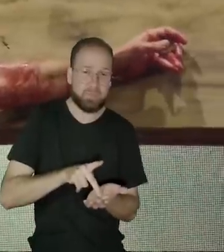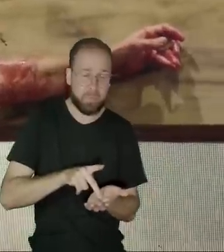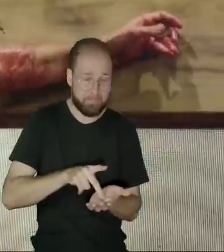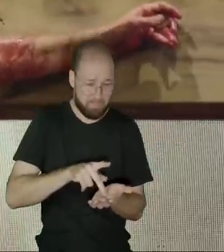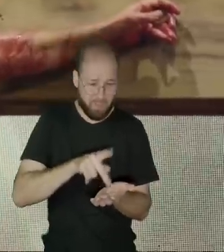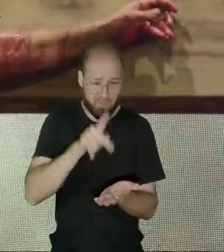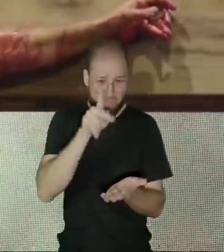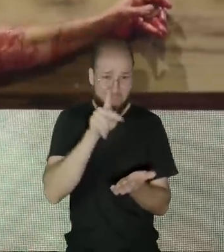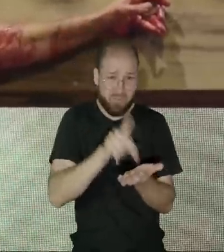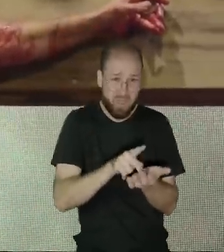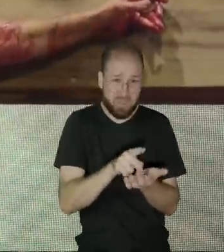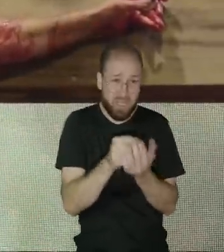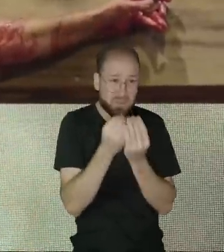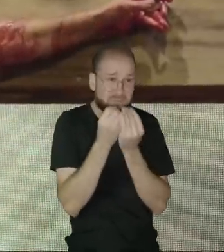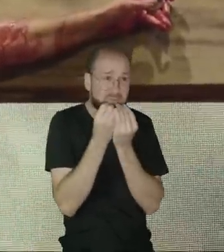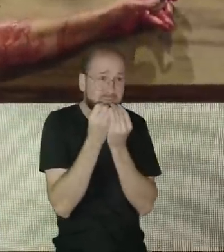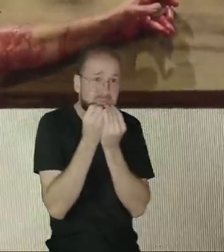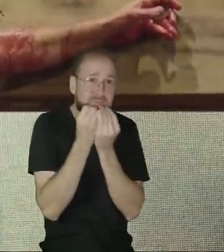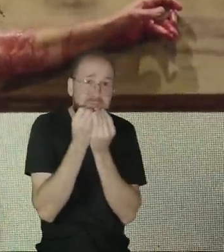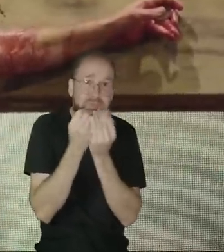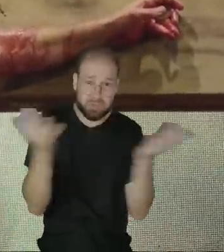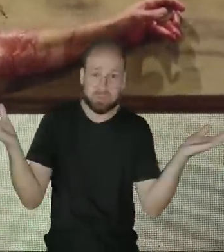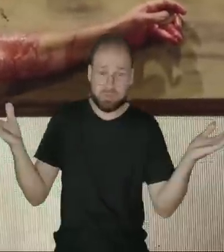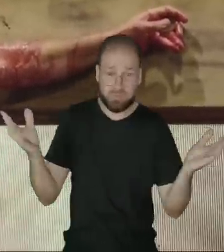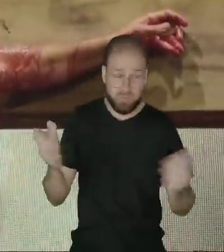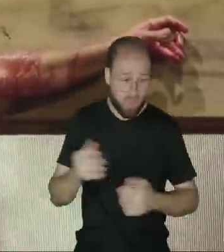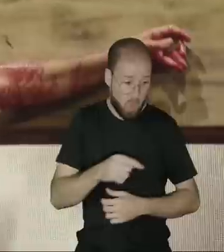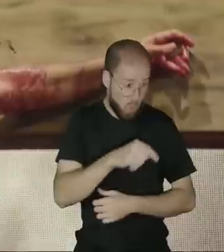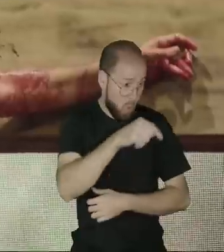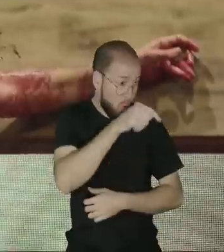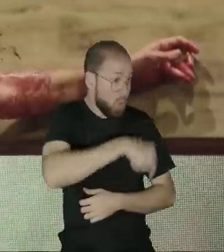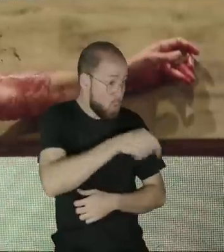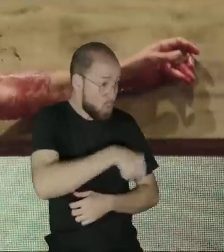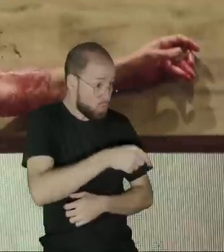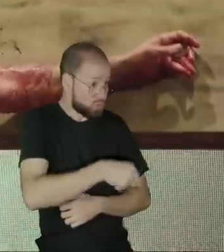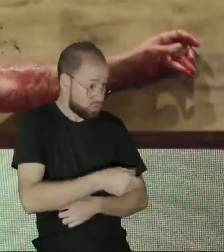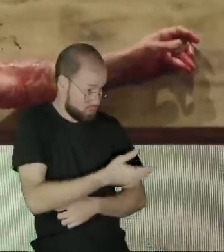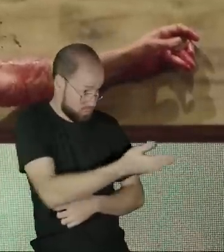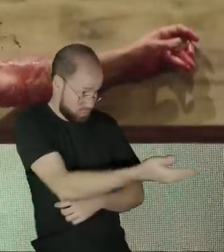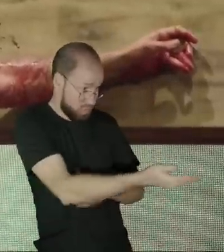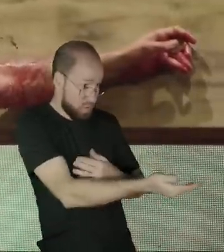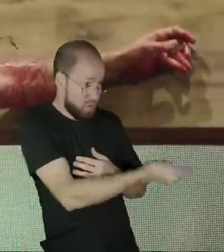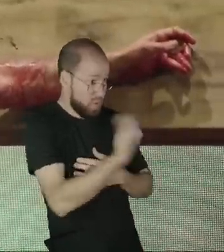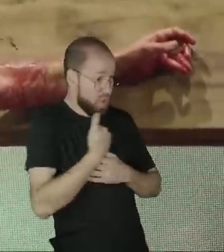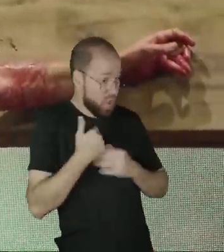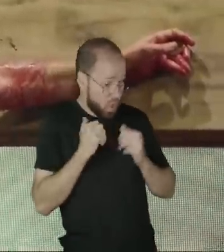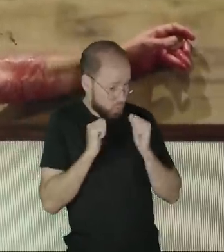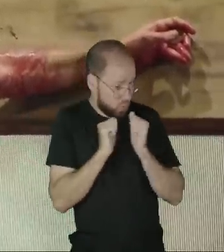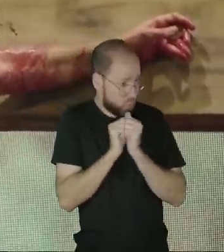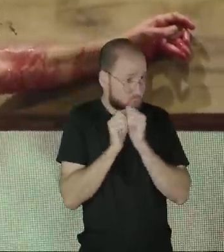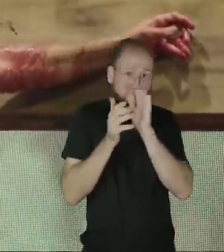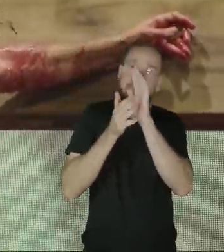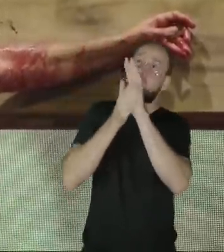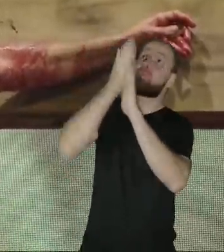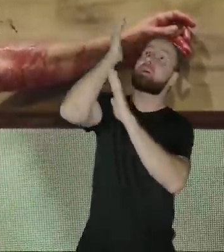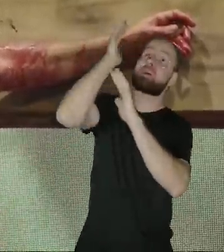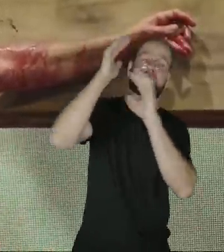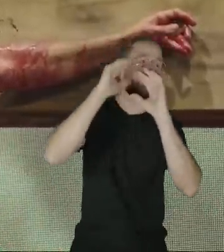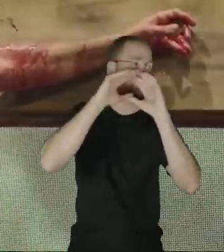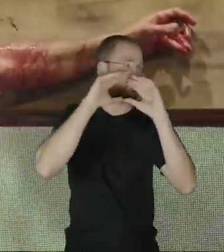Em verdade, eu te digo que ainda hoje estarás comigo no paraíso.